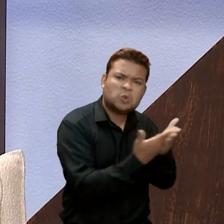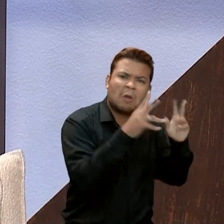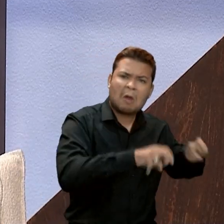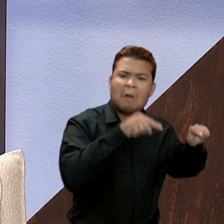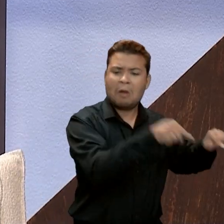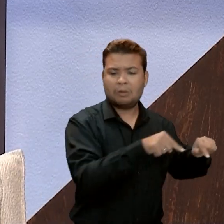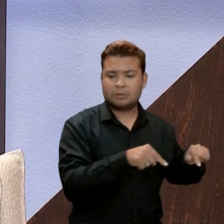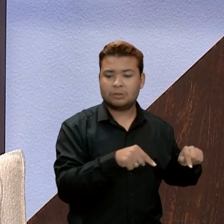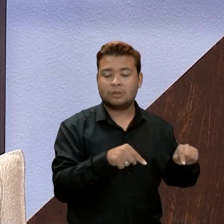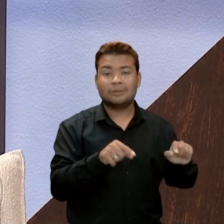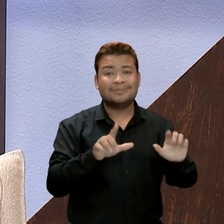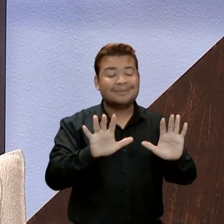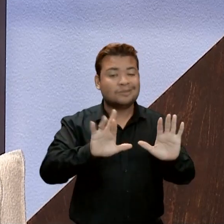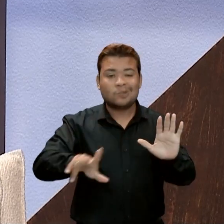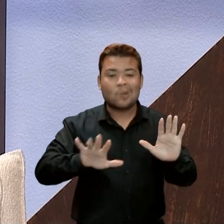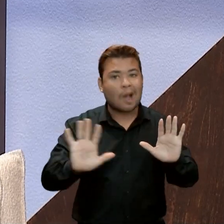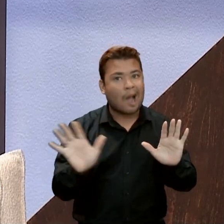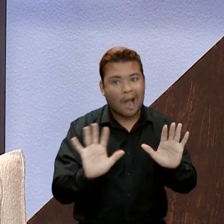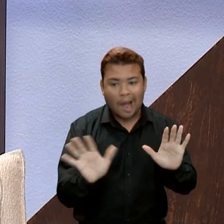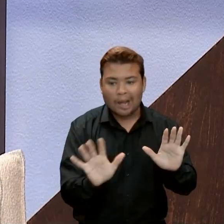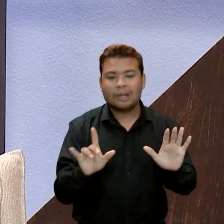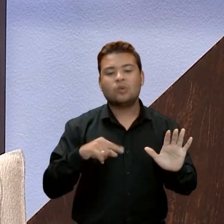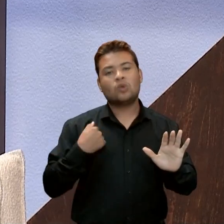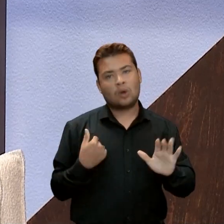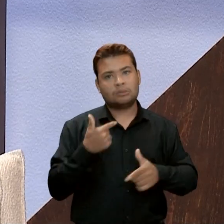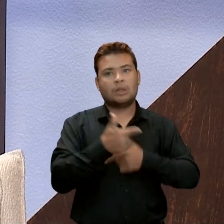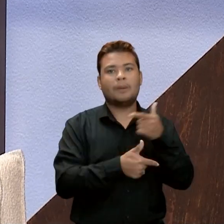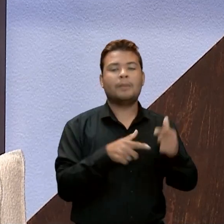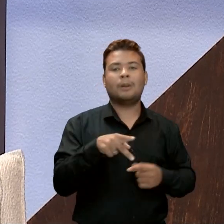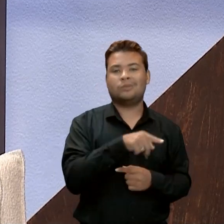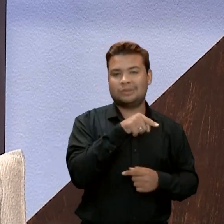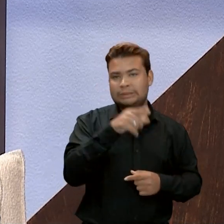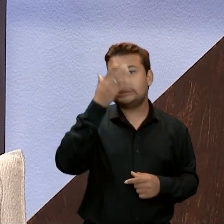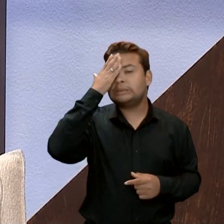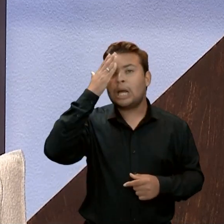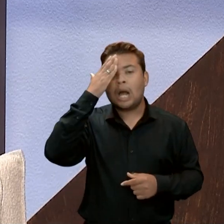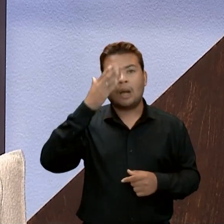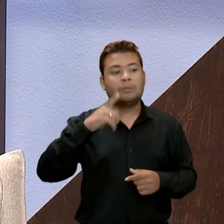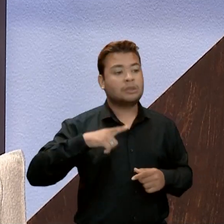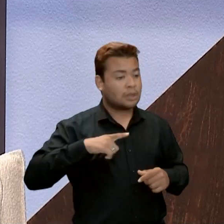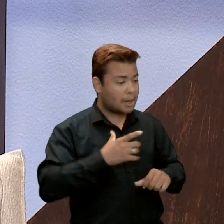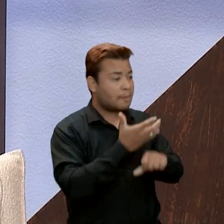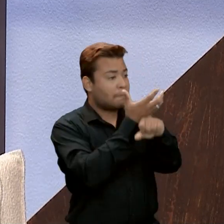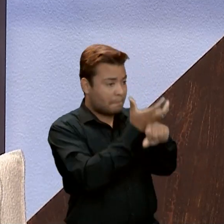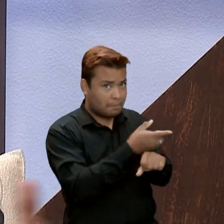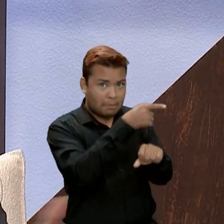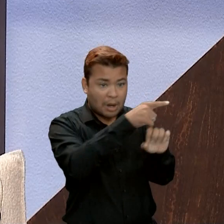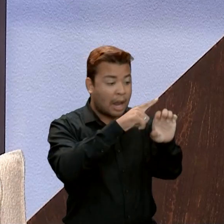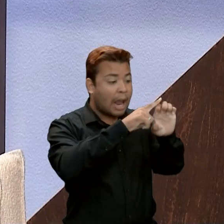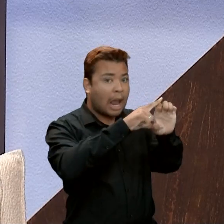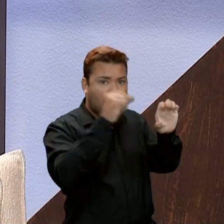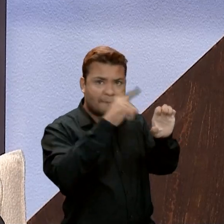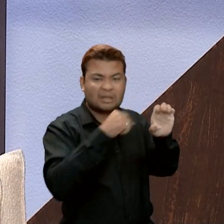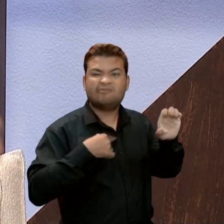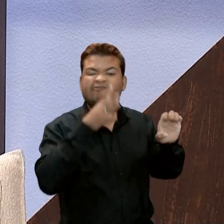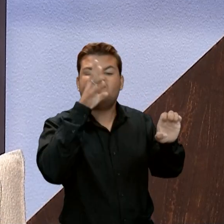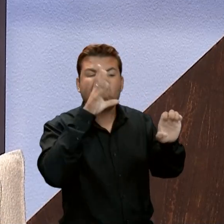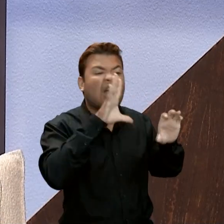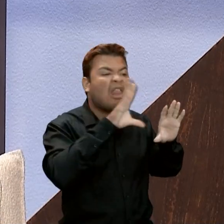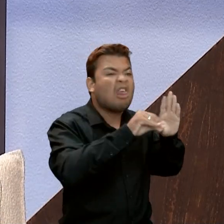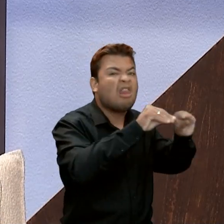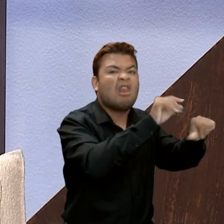né? A gente é professor lá, sabe que não pode chegar e mexer numa ementa de uma disciplina da noite para o dia. A gente